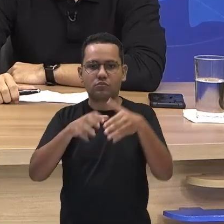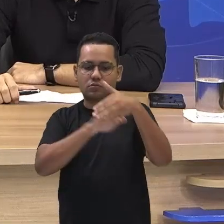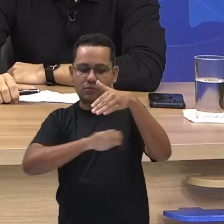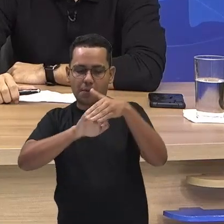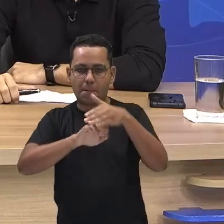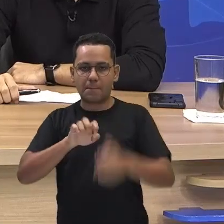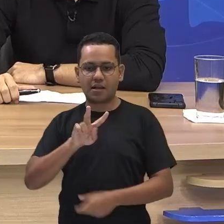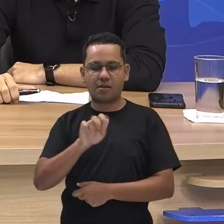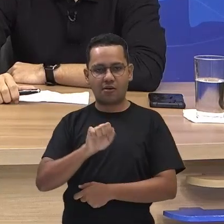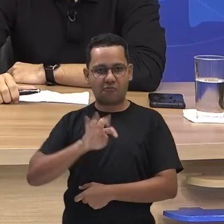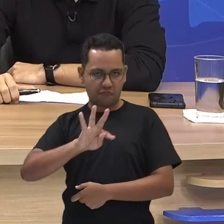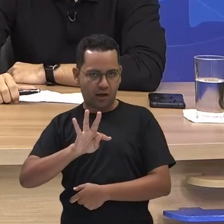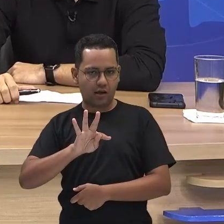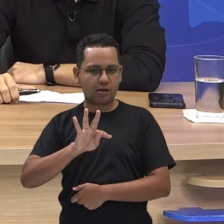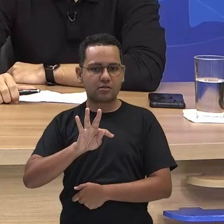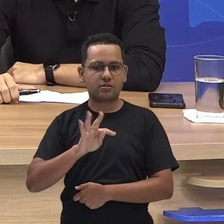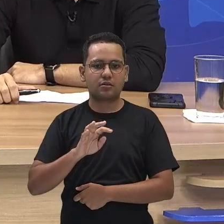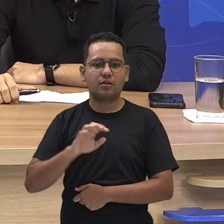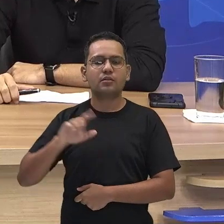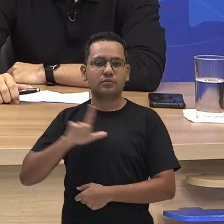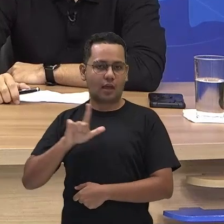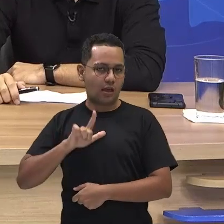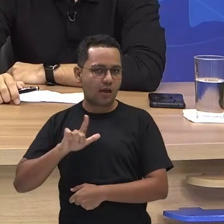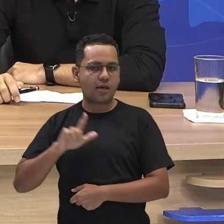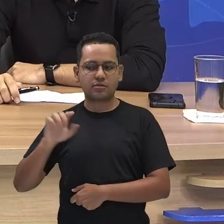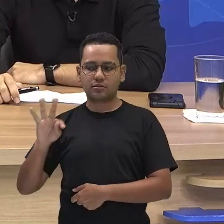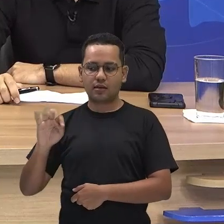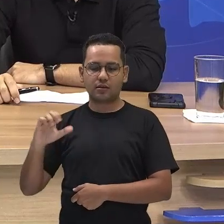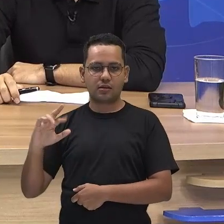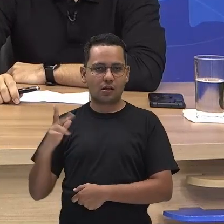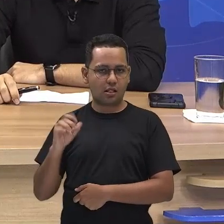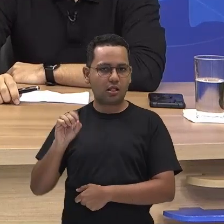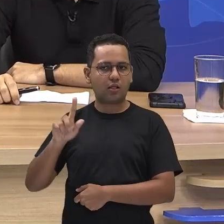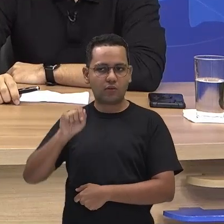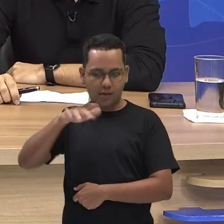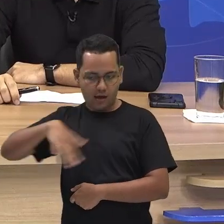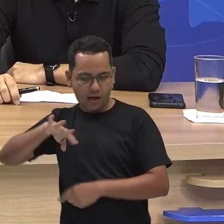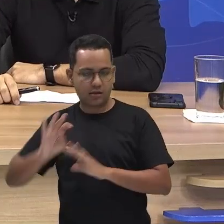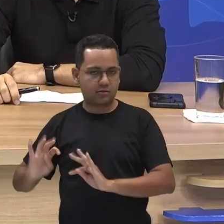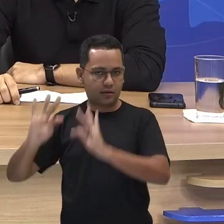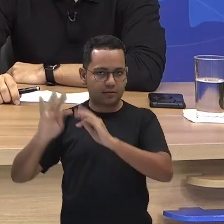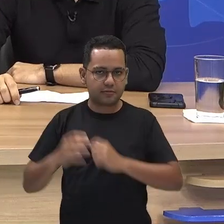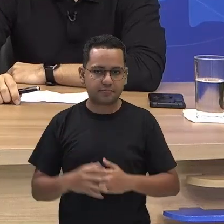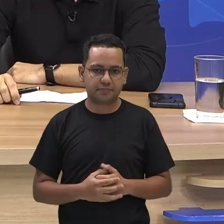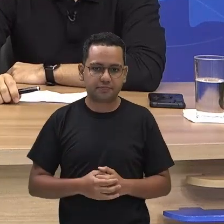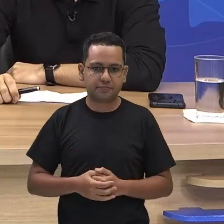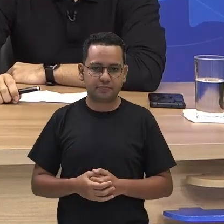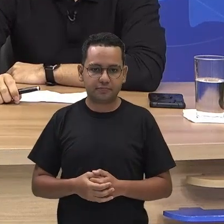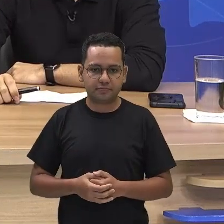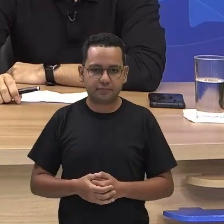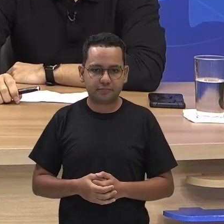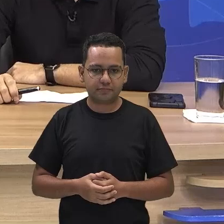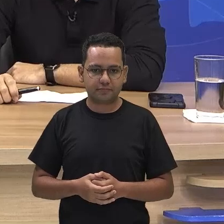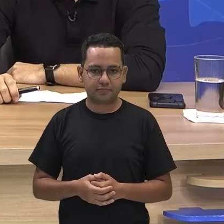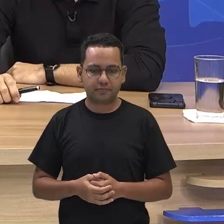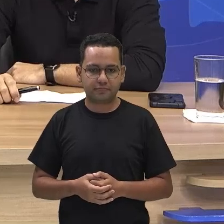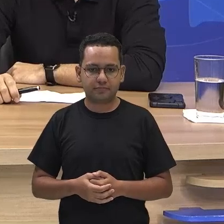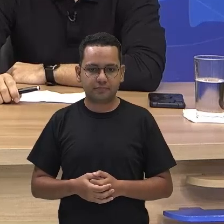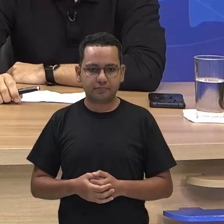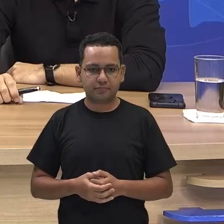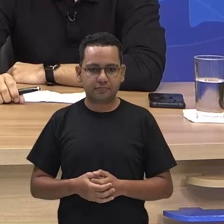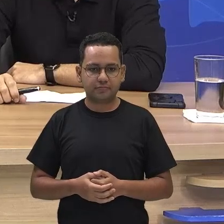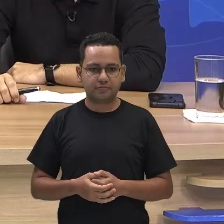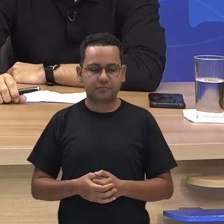a Tecnog, né? A CAT, a Central de Atendimento Técnico. Nesse momento eu passo a palavra